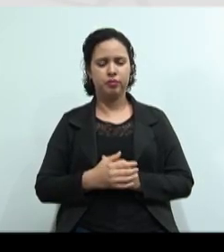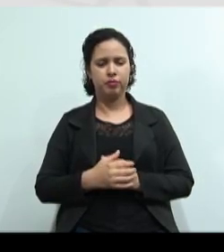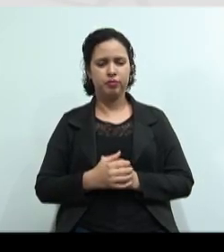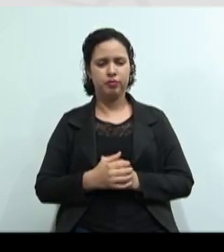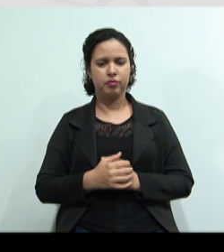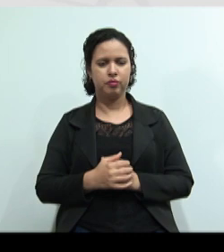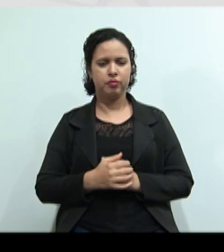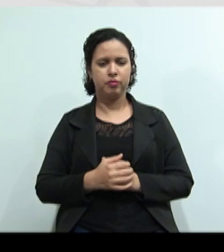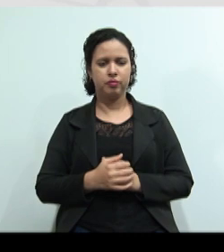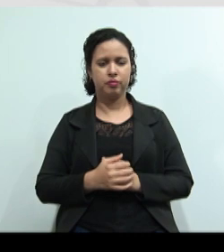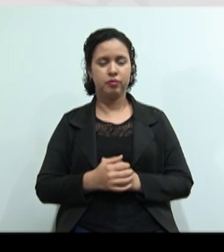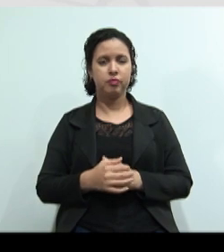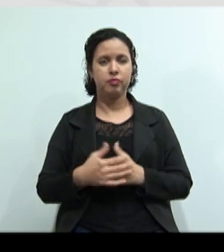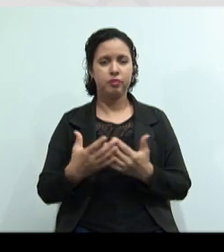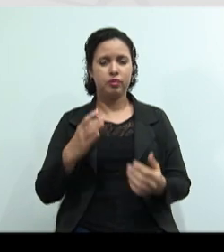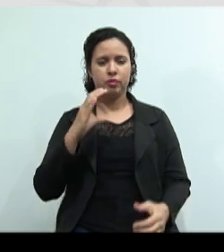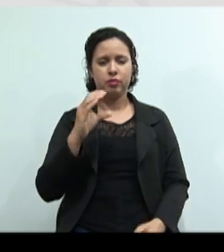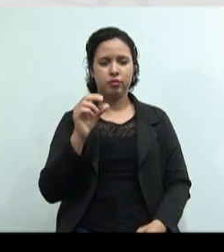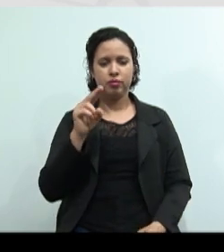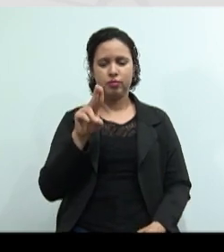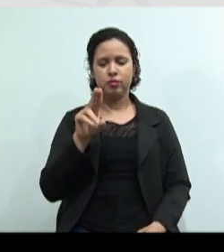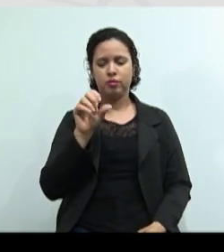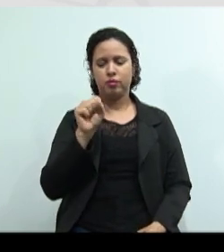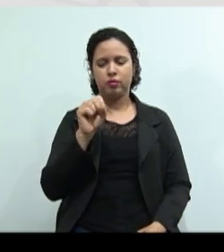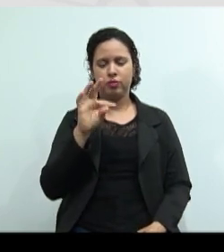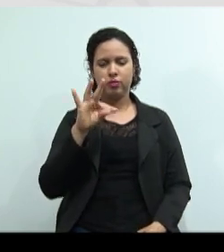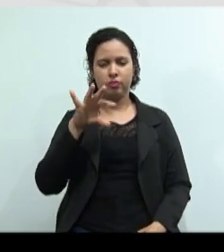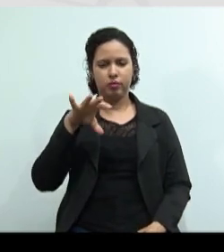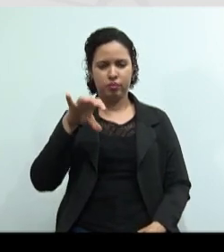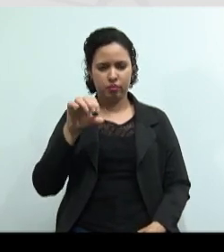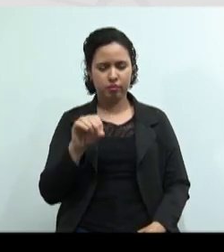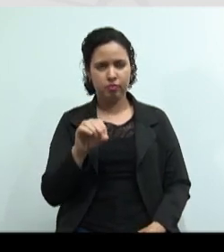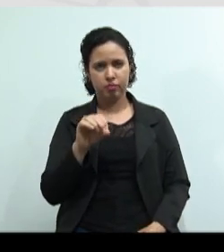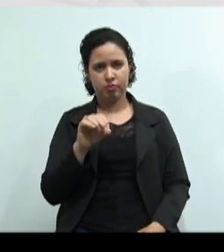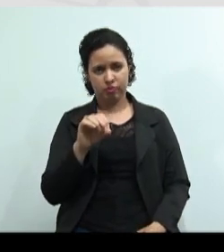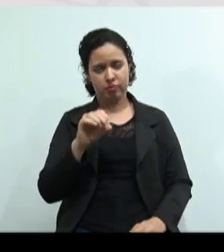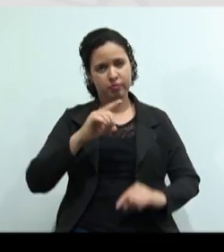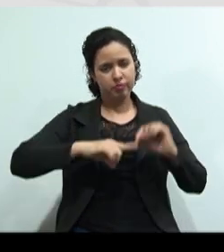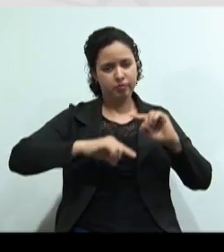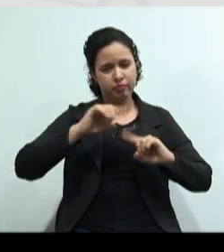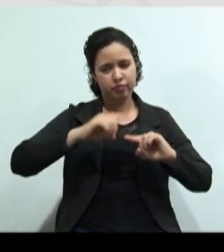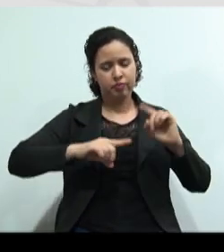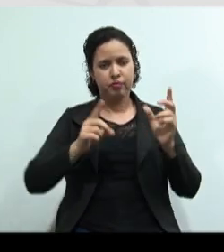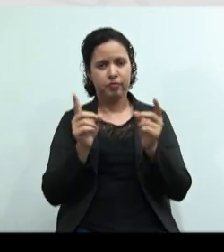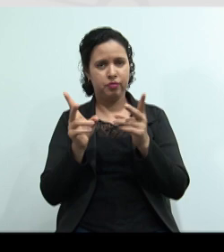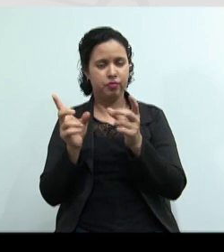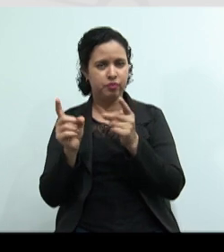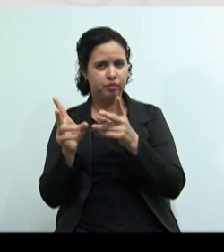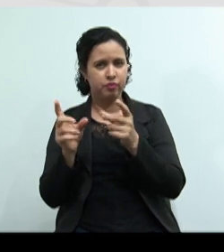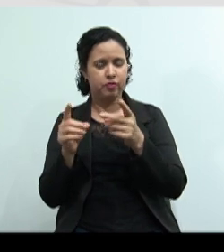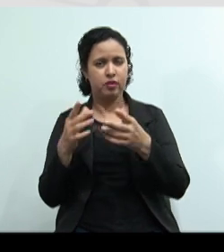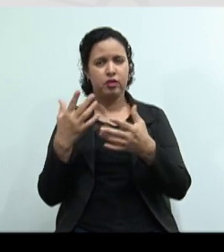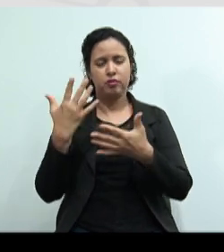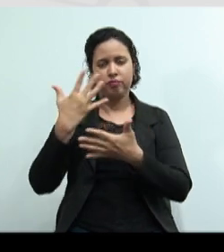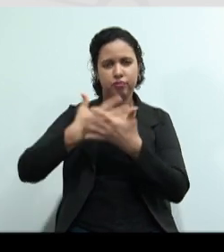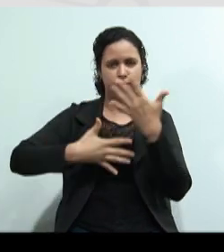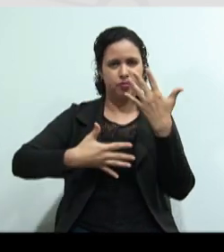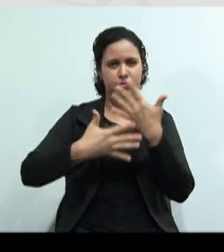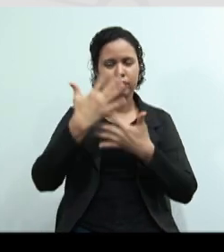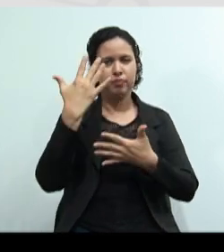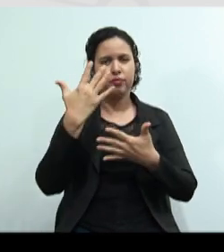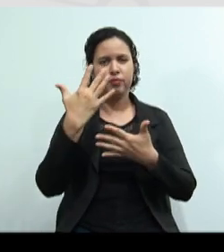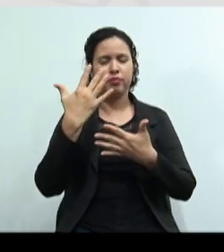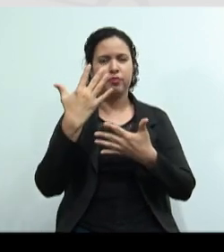Assim, o custo da mercadoria vendida do período fica distorcido, não permite gerar informações precisas para a tomada de